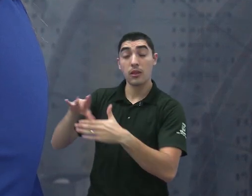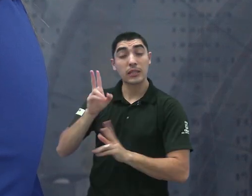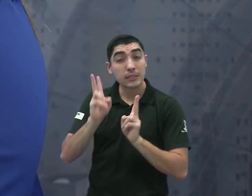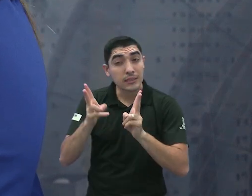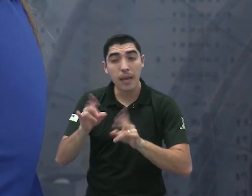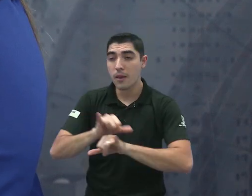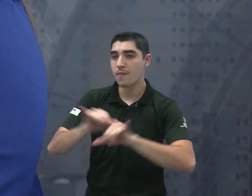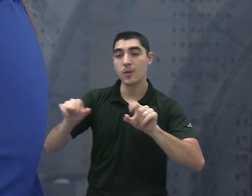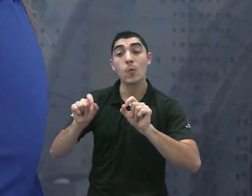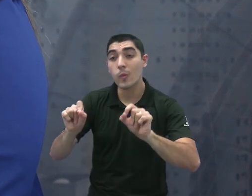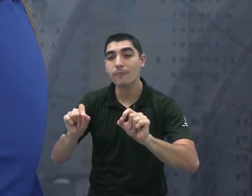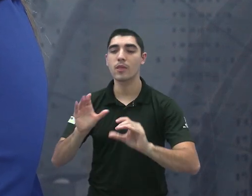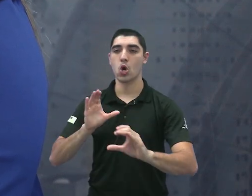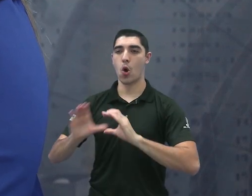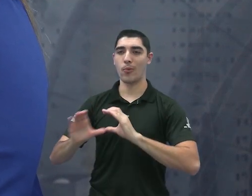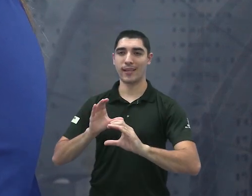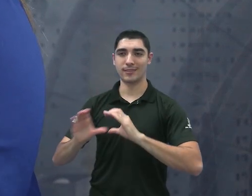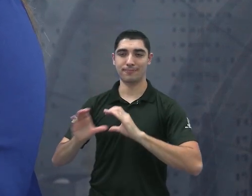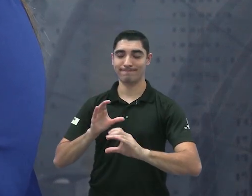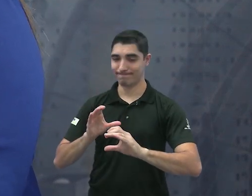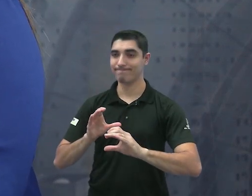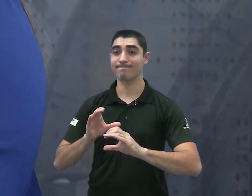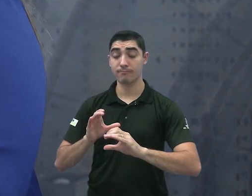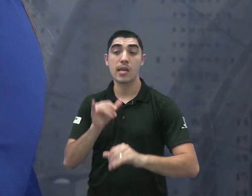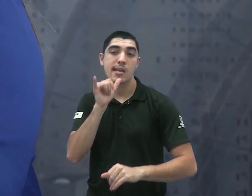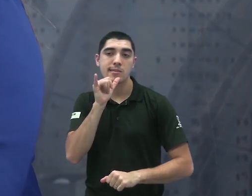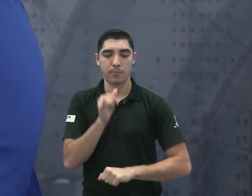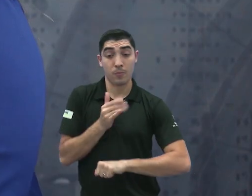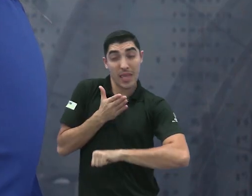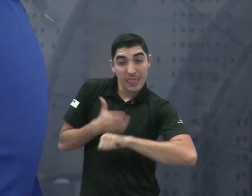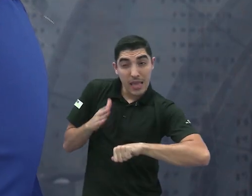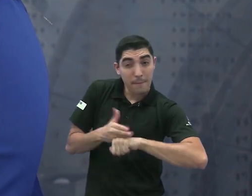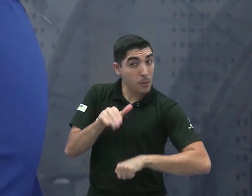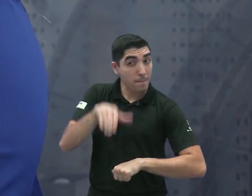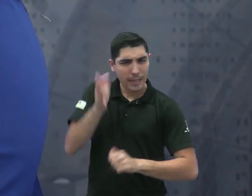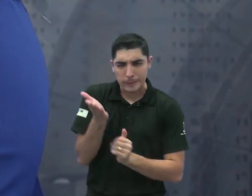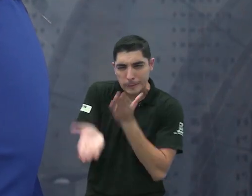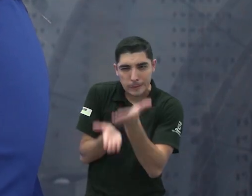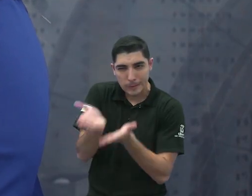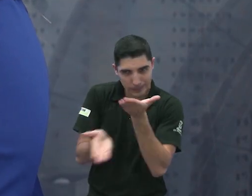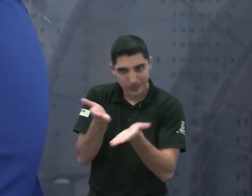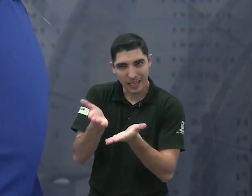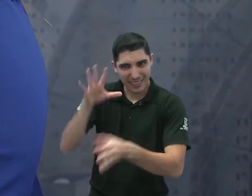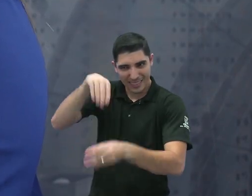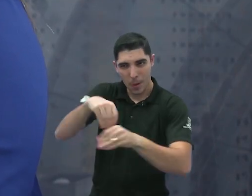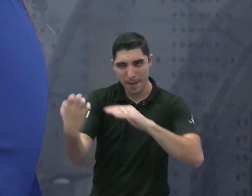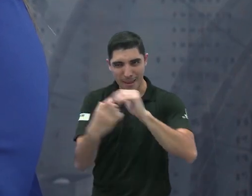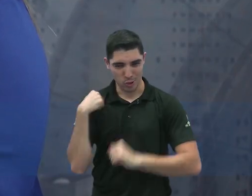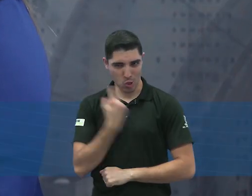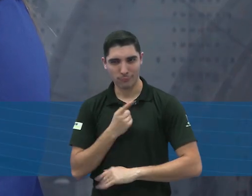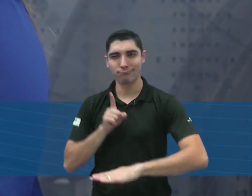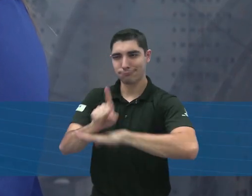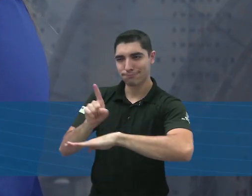nesse mesmo ponto da comunicação, né? O treinamento talvez que a gente mais realize dentro, né, das instituições. Aí teve